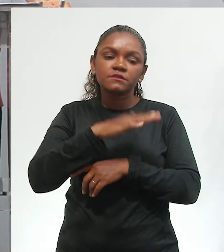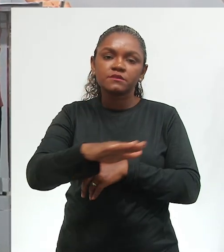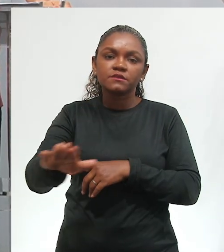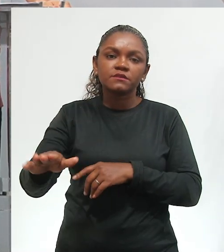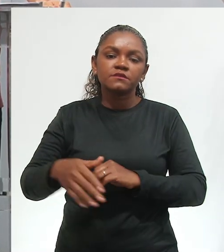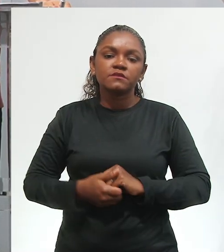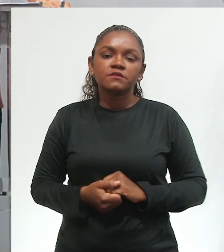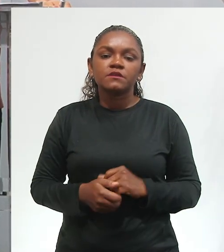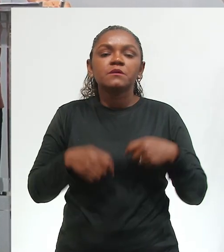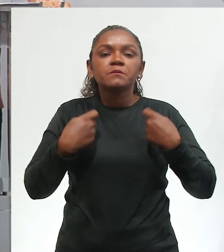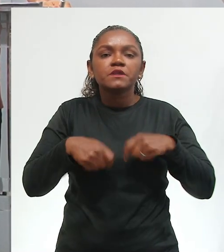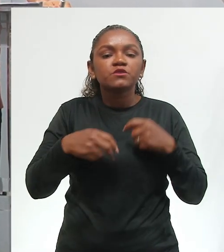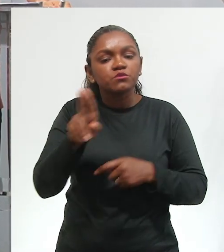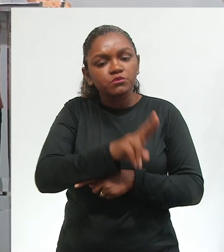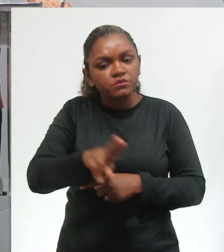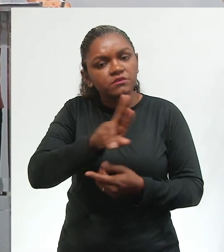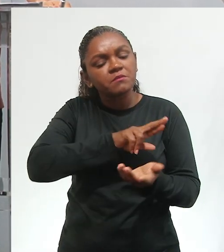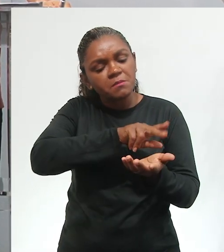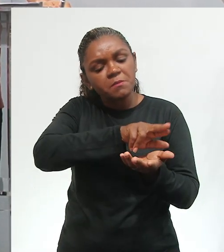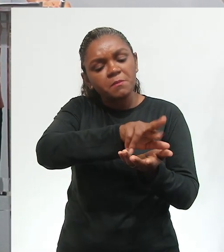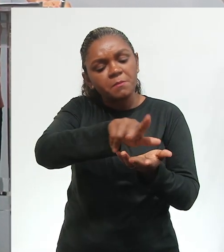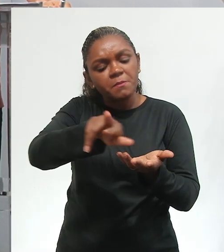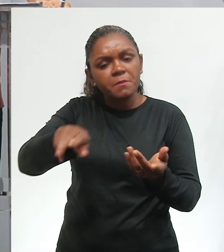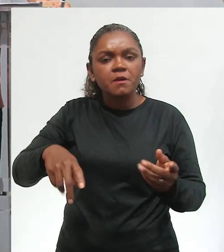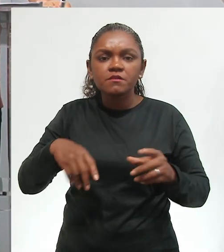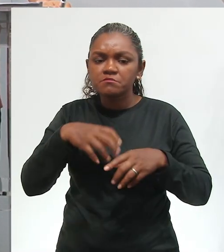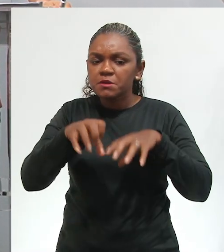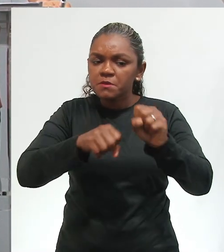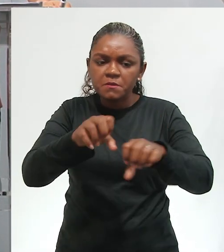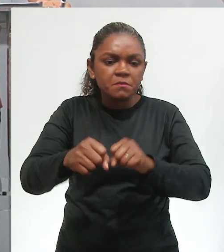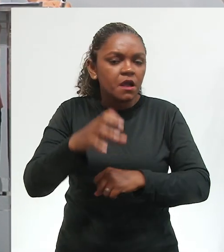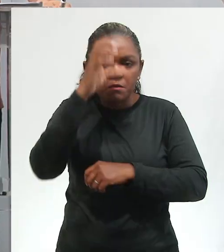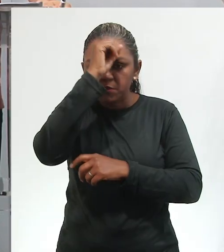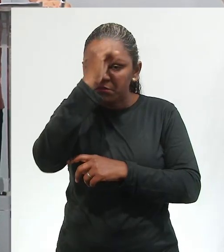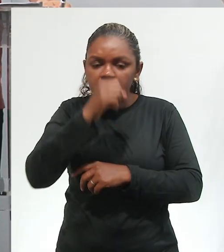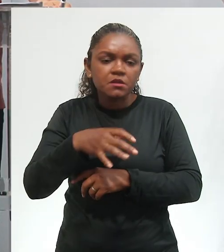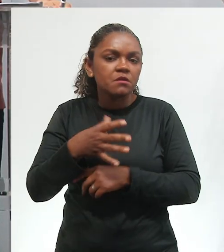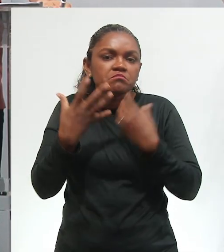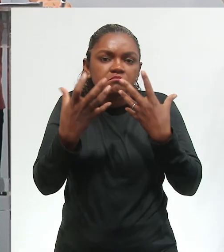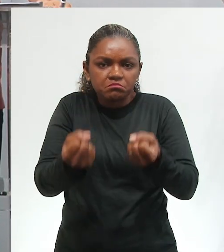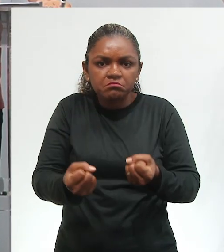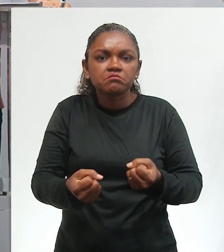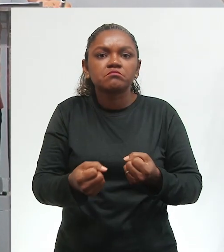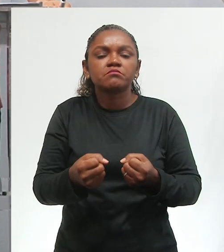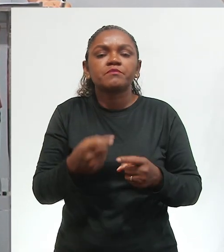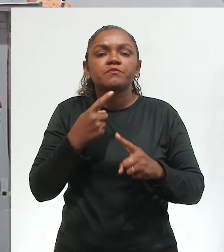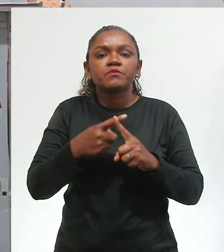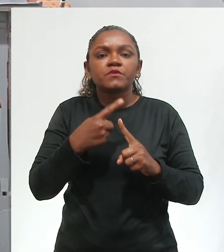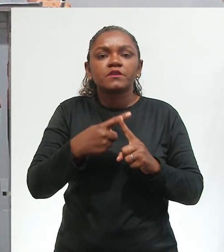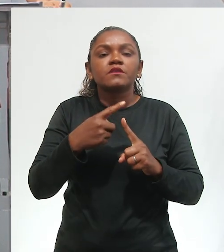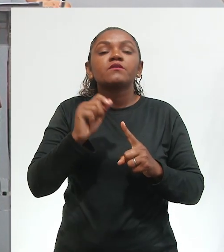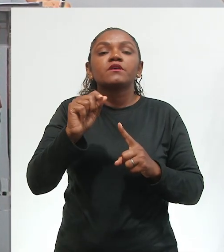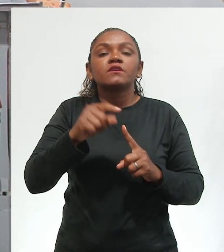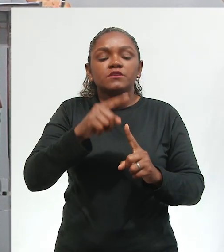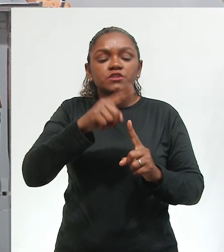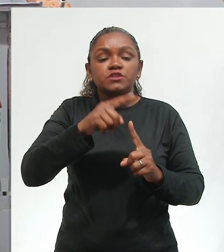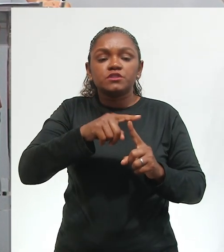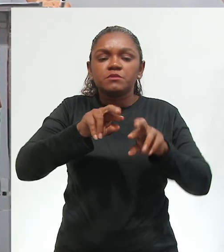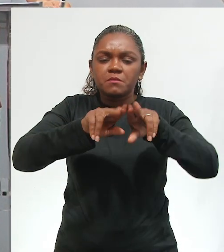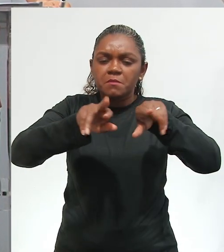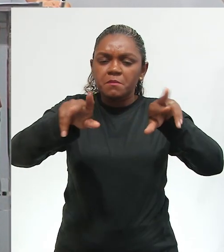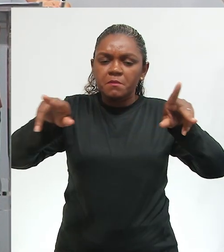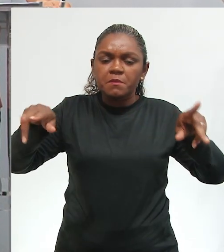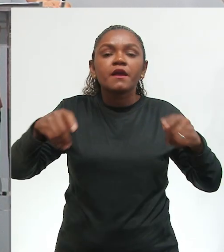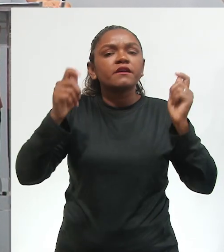que lançar mão das diversas possibilidades. Quanto mais possibilidades tiver, mais fácil vai ser